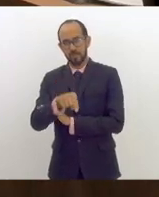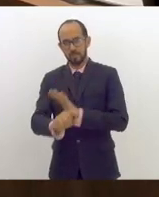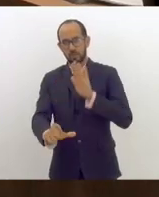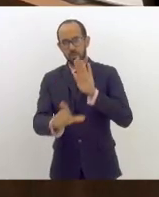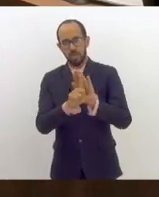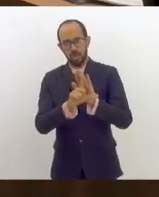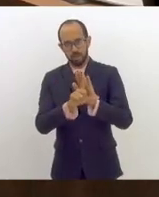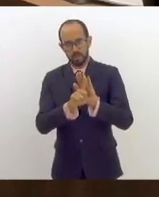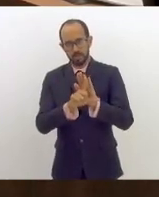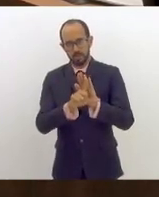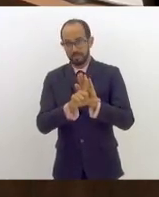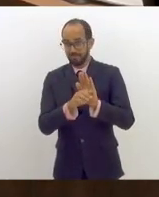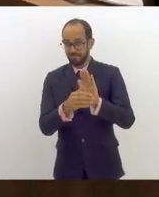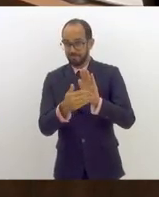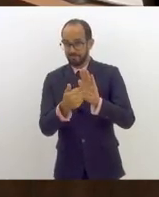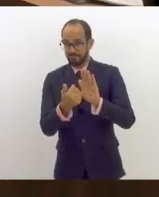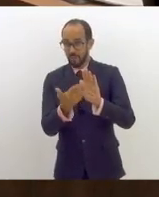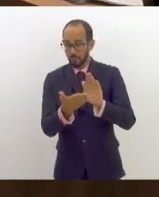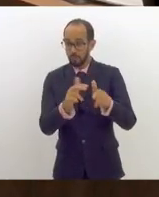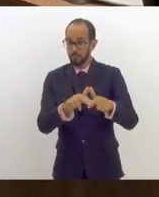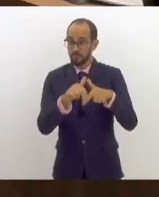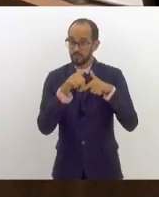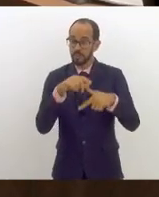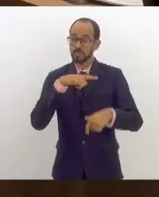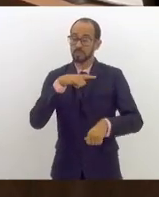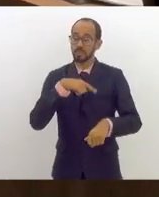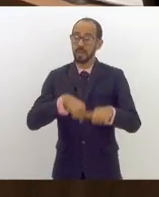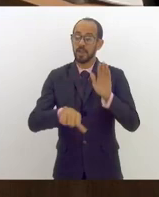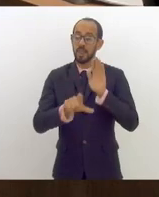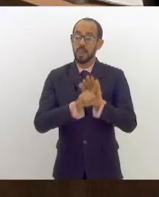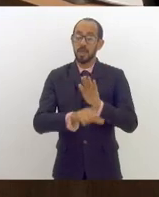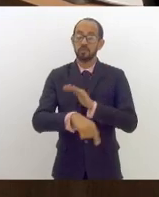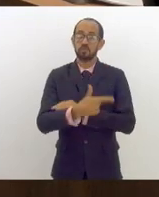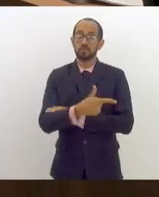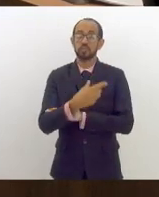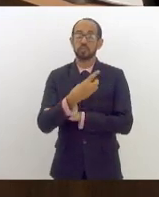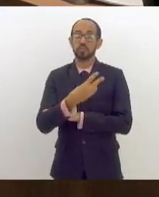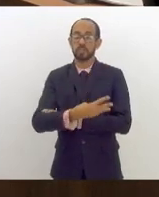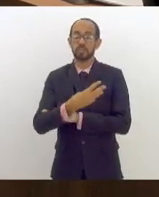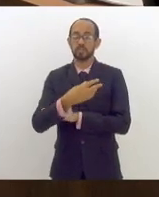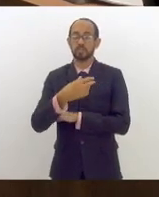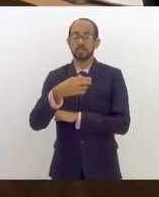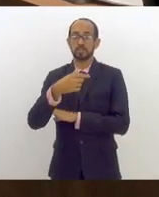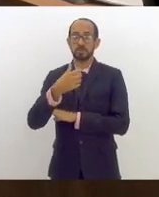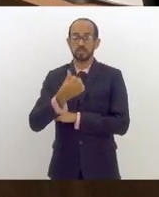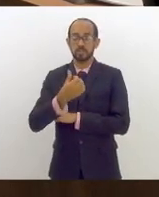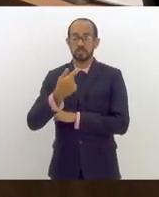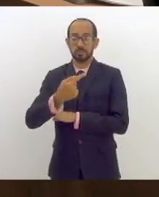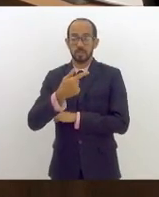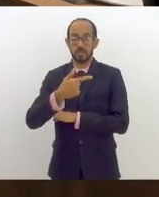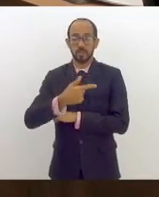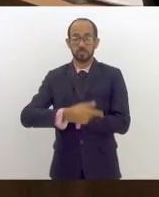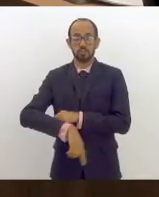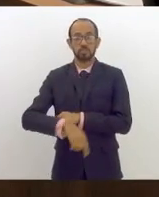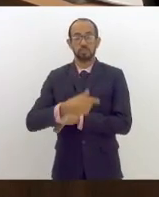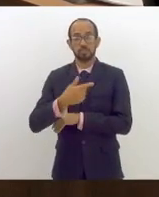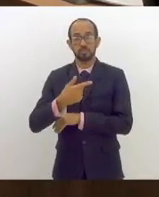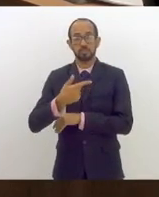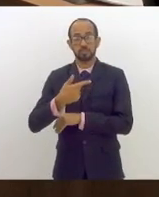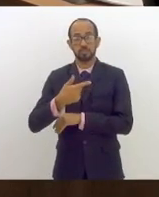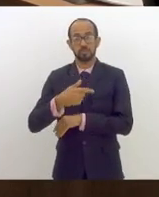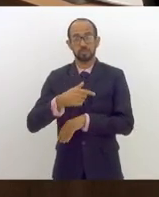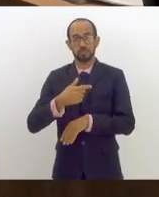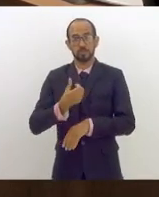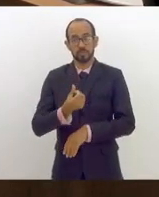tanto é que temos 96 que é a lei do ICMS qualquer ali